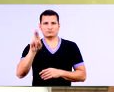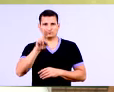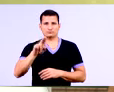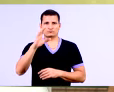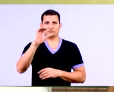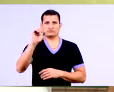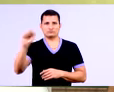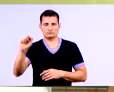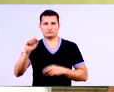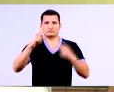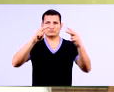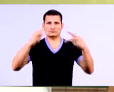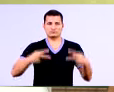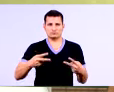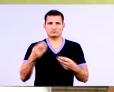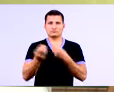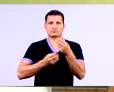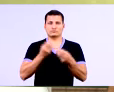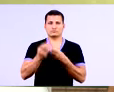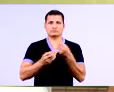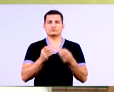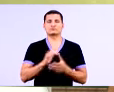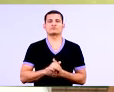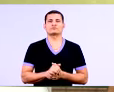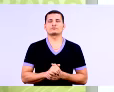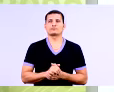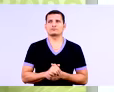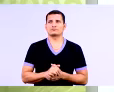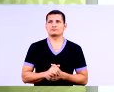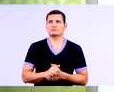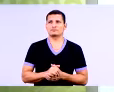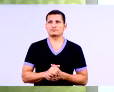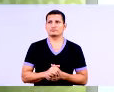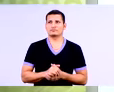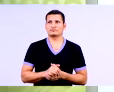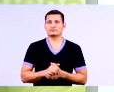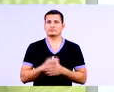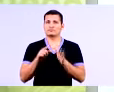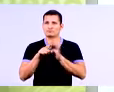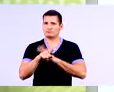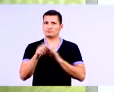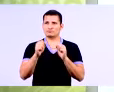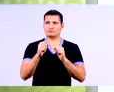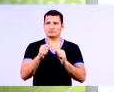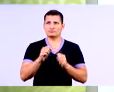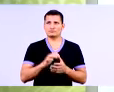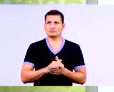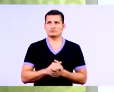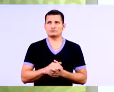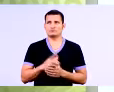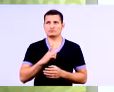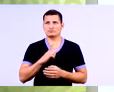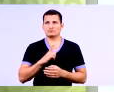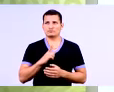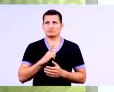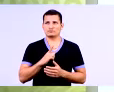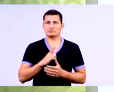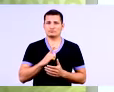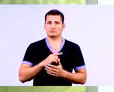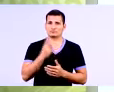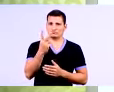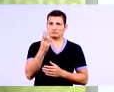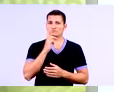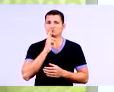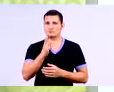página HTML deve ser realizada em qual tag? Olha, essa pergunta ela pode gerar uma dupla